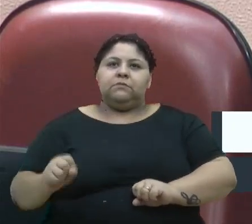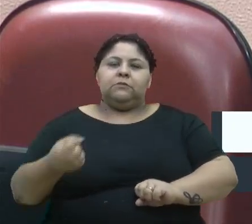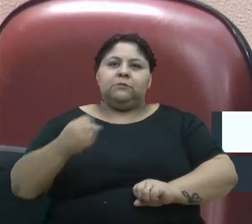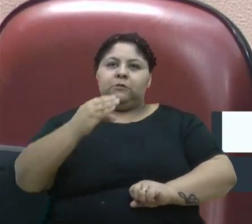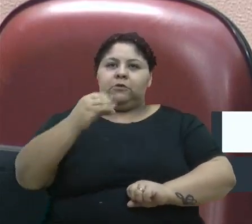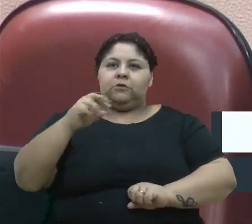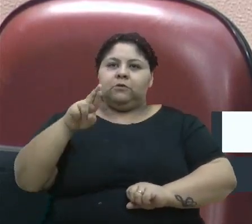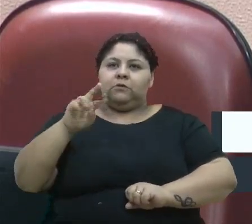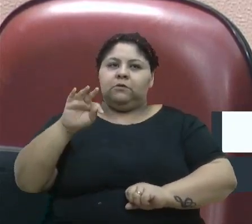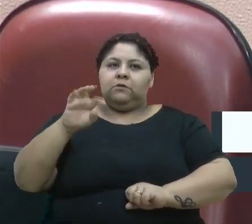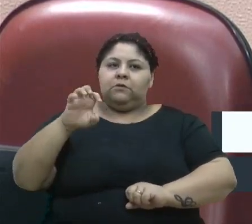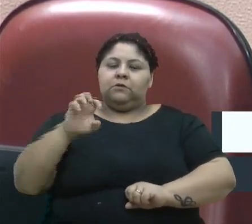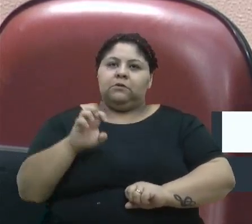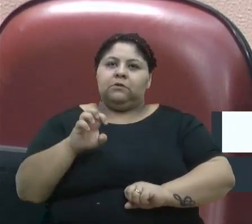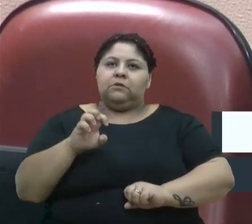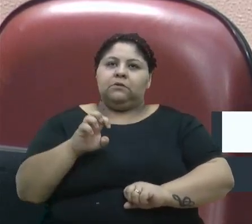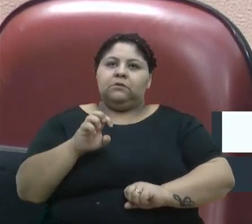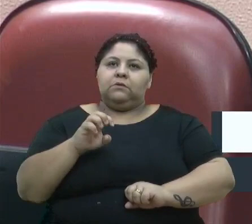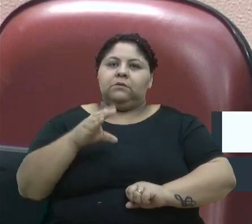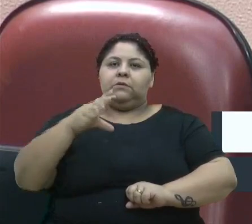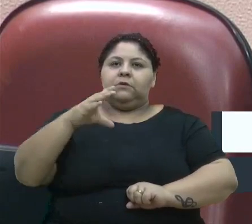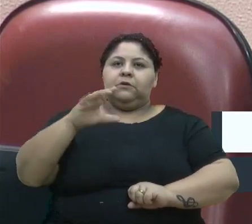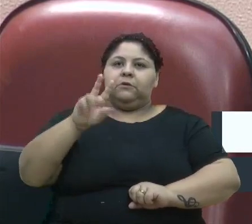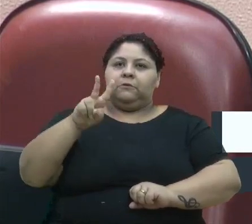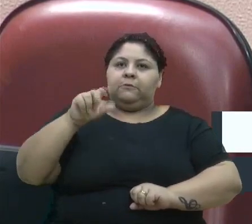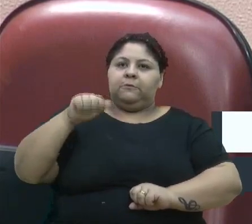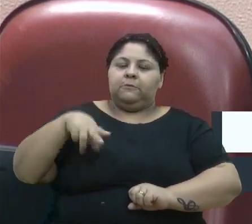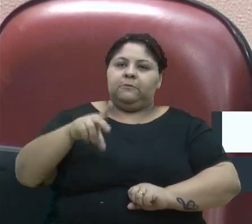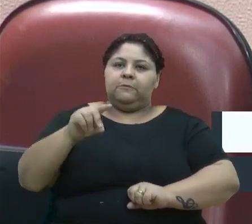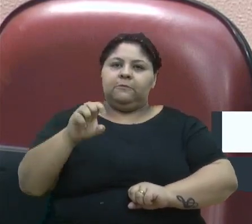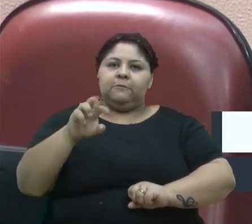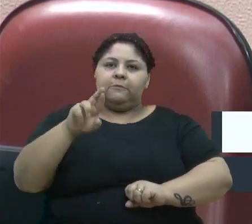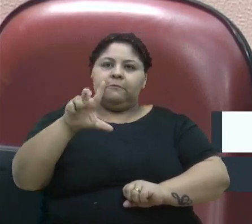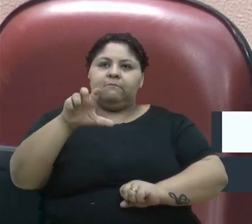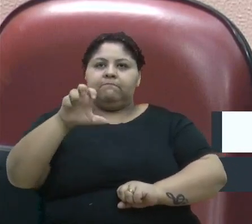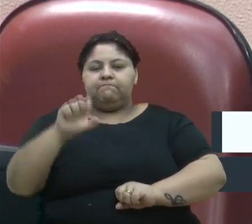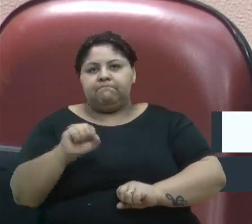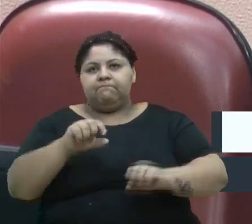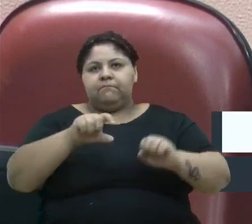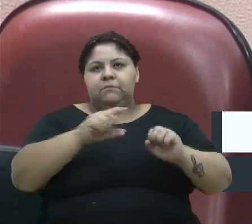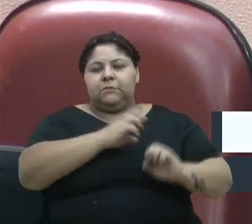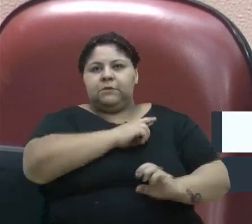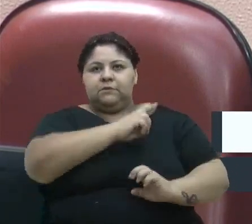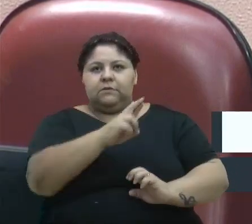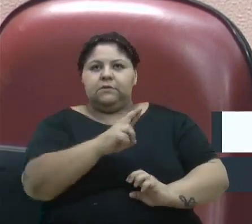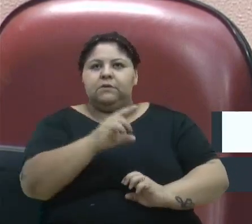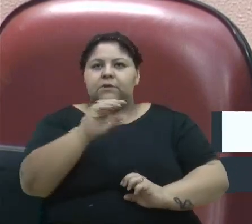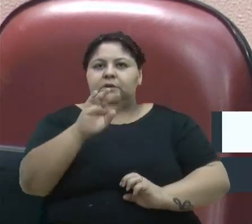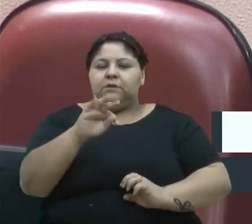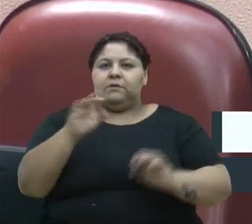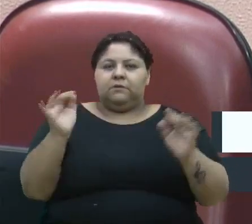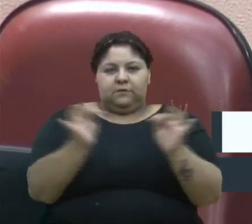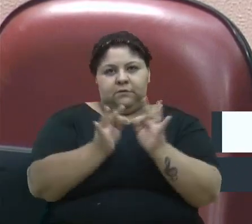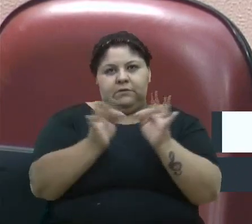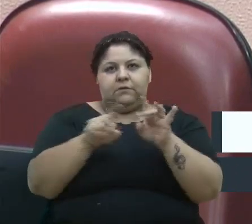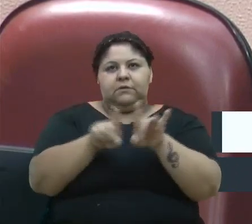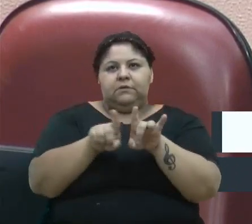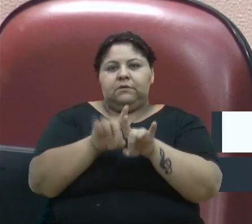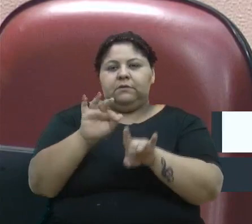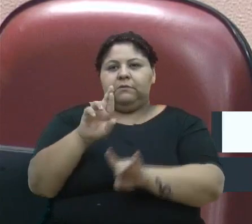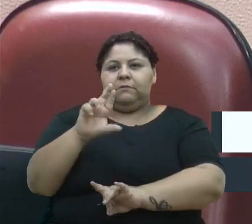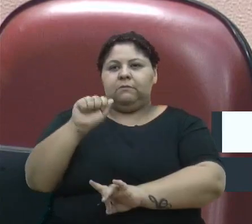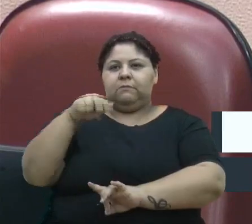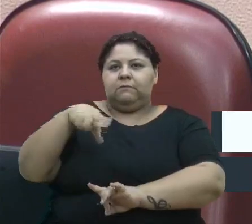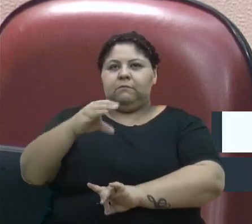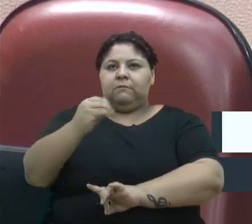Argenton, representando a AZS Soluções e Tecnologia. E ao senhor Franco Cioato, representando